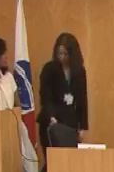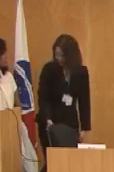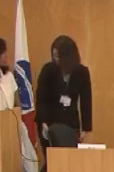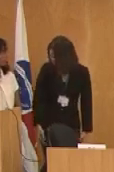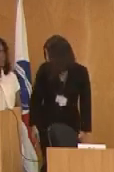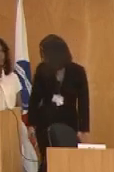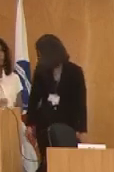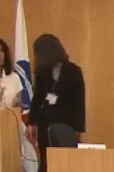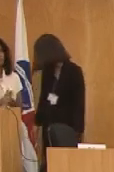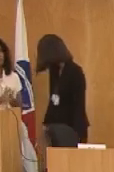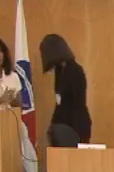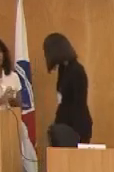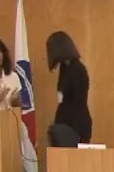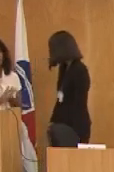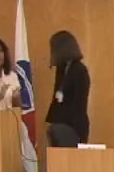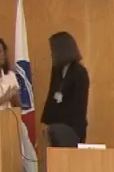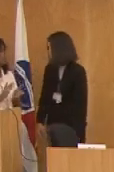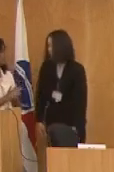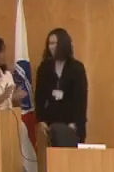Obrigado.